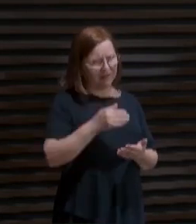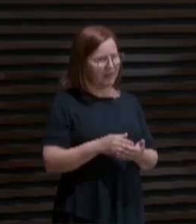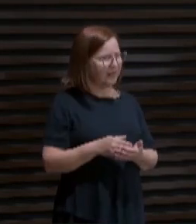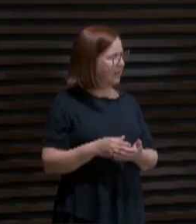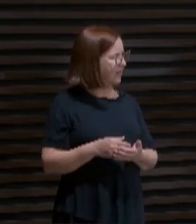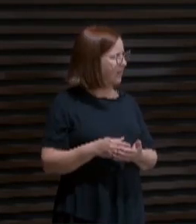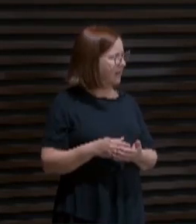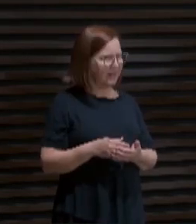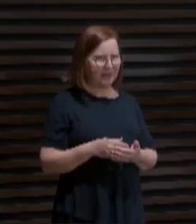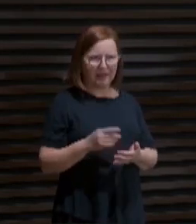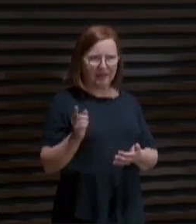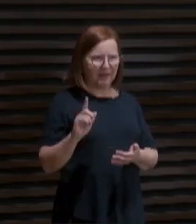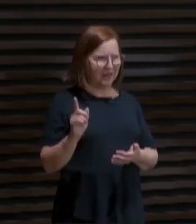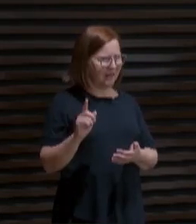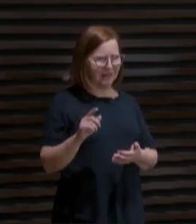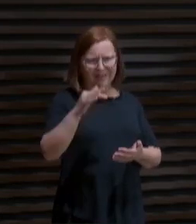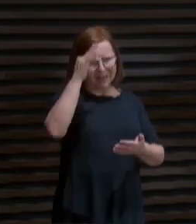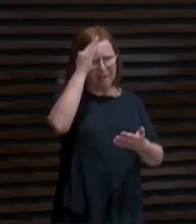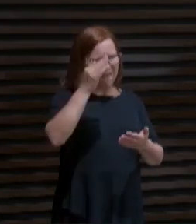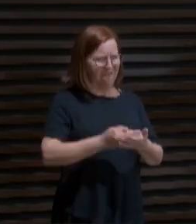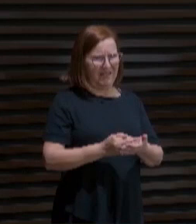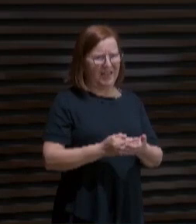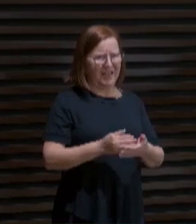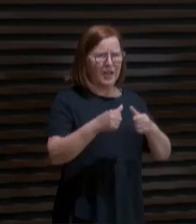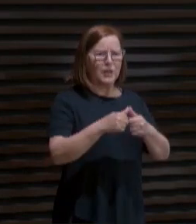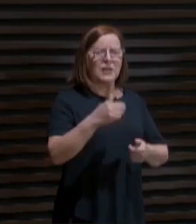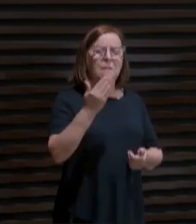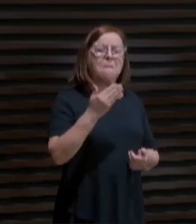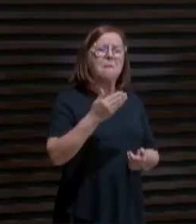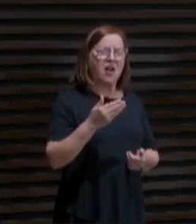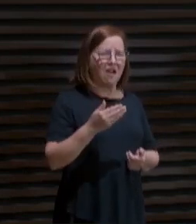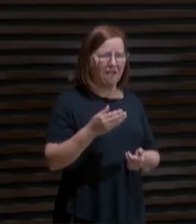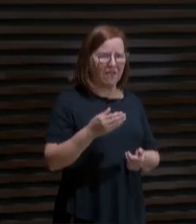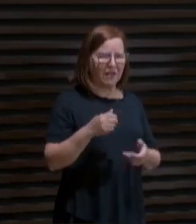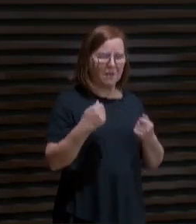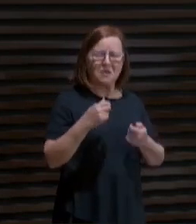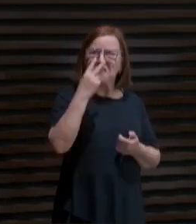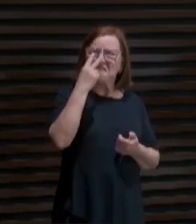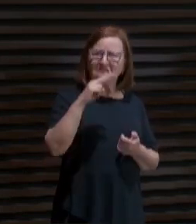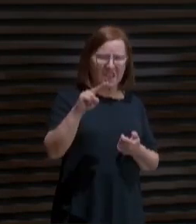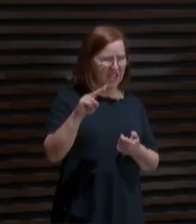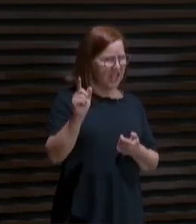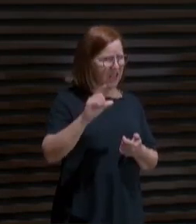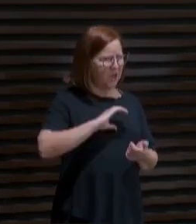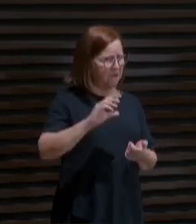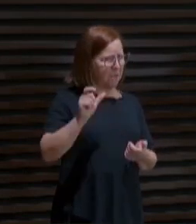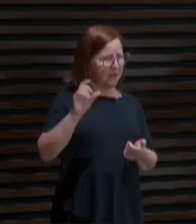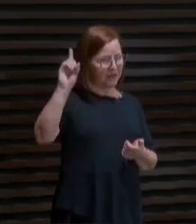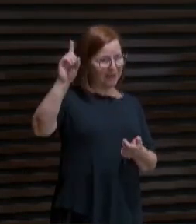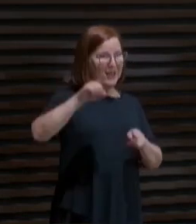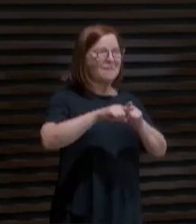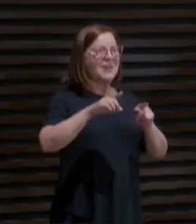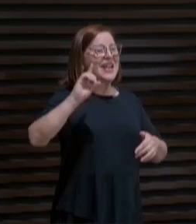não é fé, isso é constatação. Isso não é confiança na palavra de Deus. Mas Deus